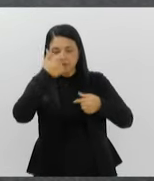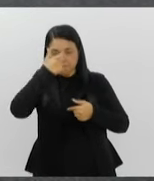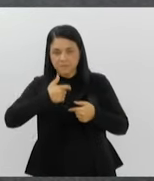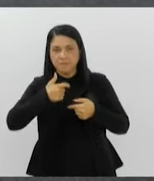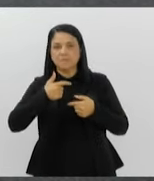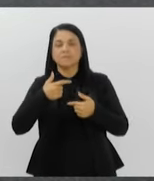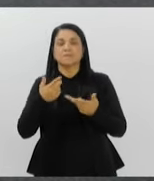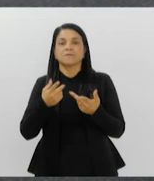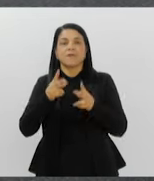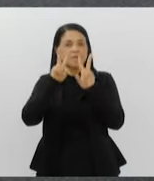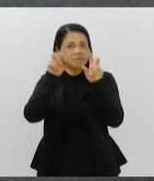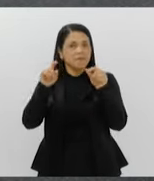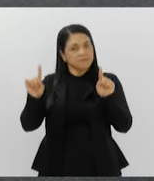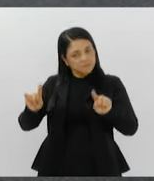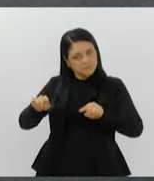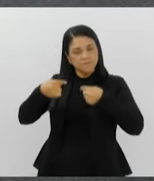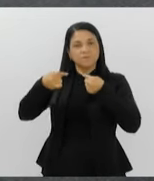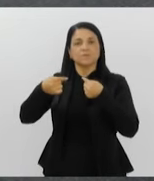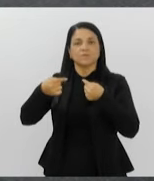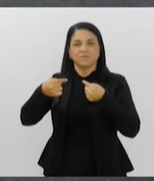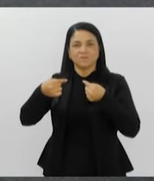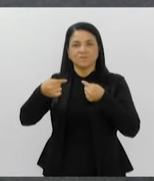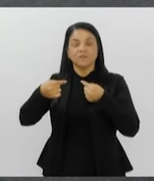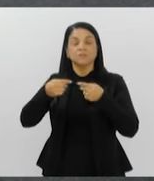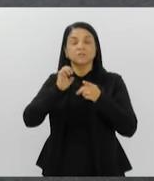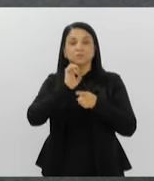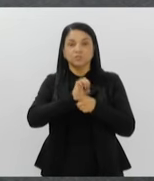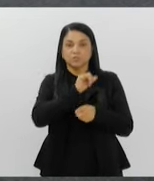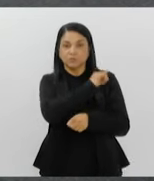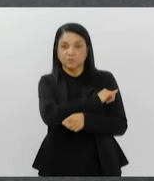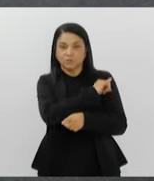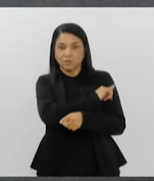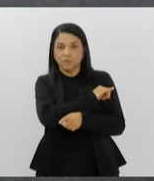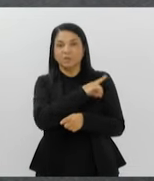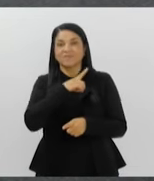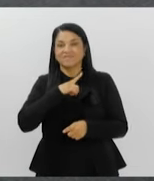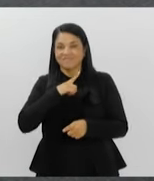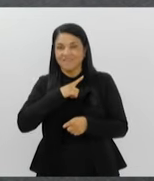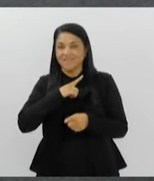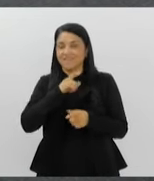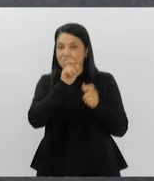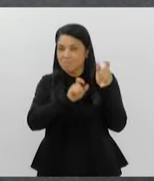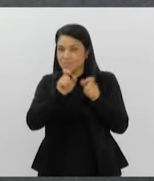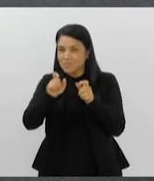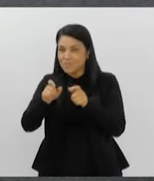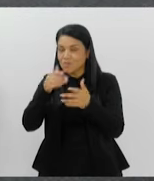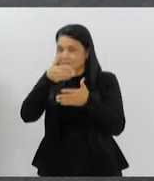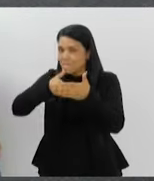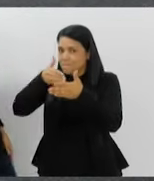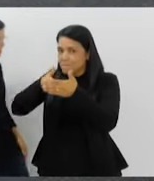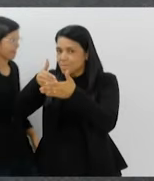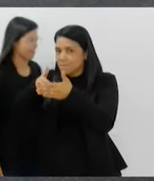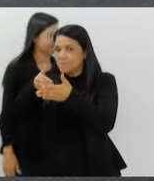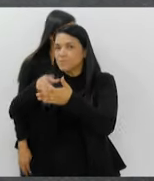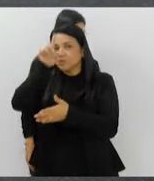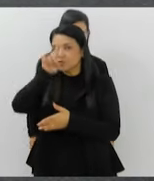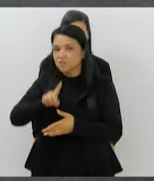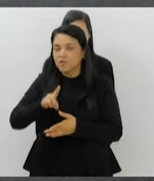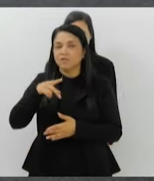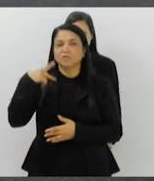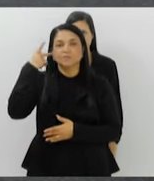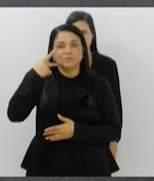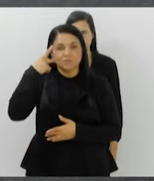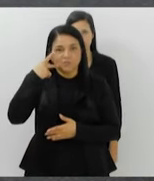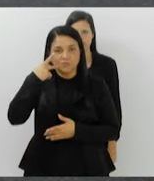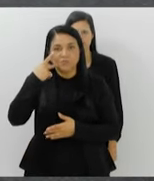é desafiador porque no nosso Estado ainda há aquelas que são restringidas do seu direito